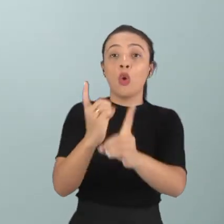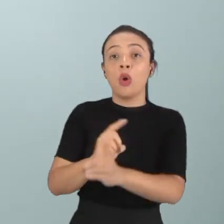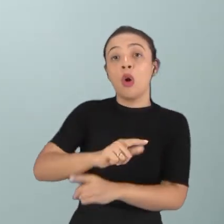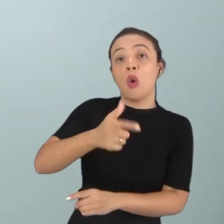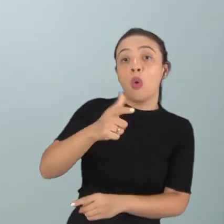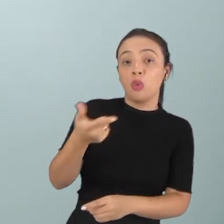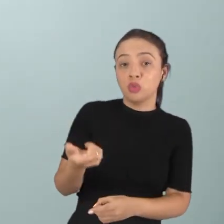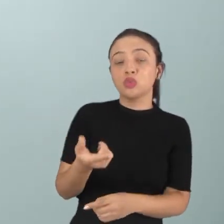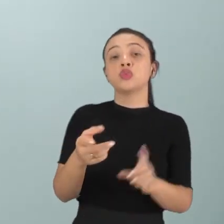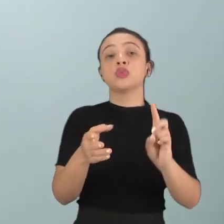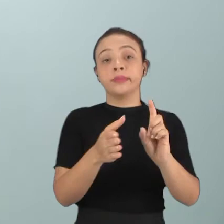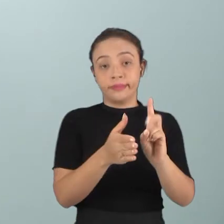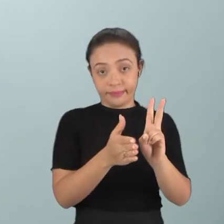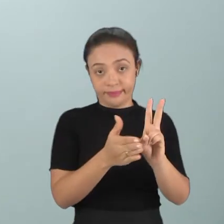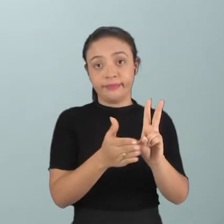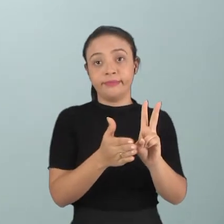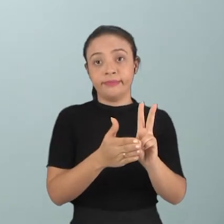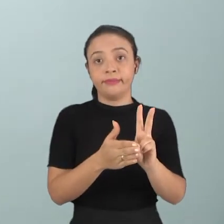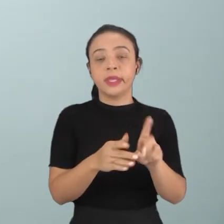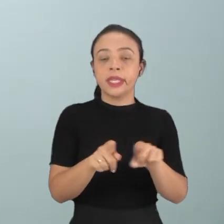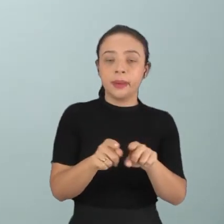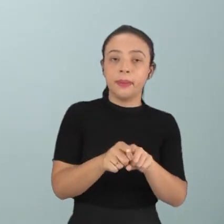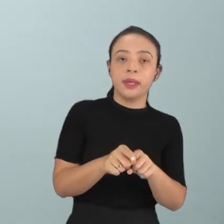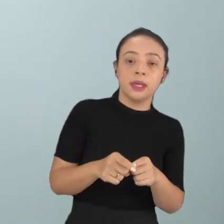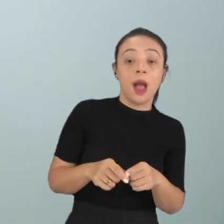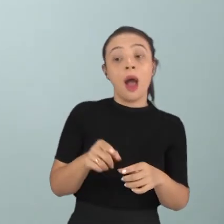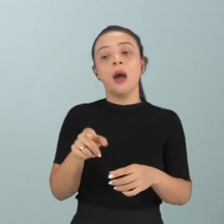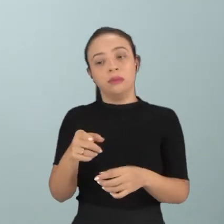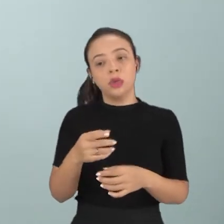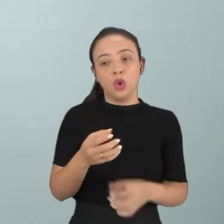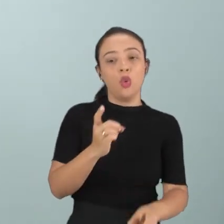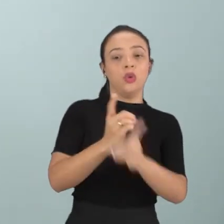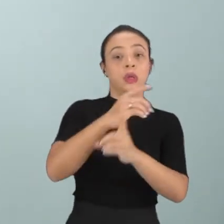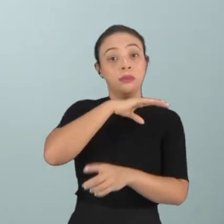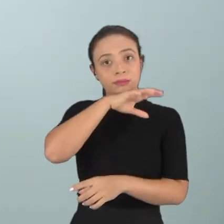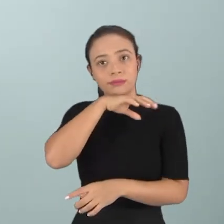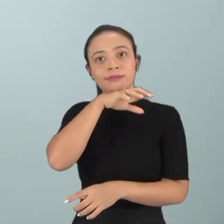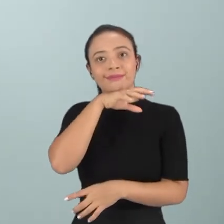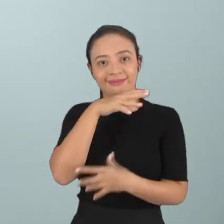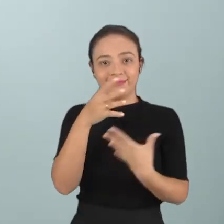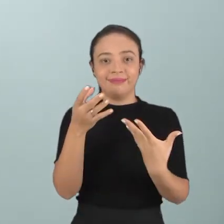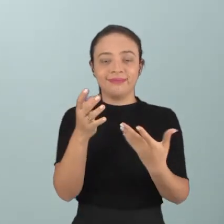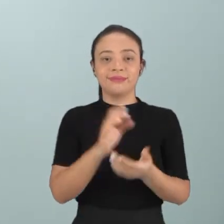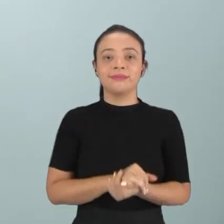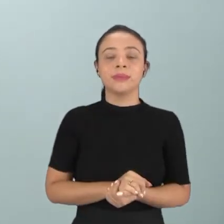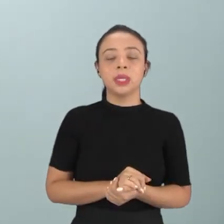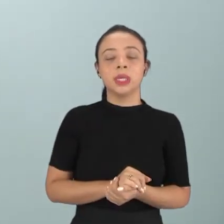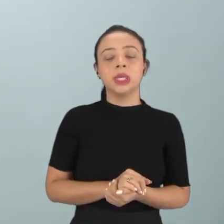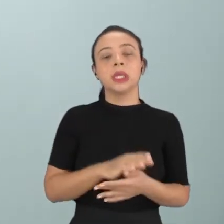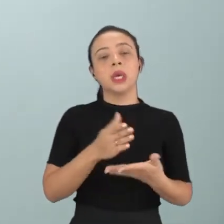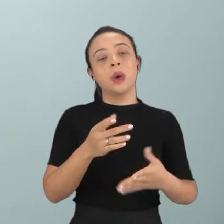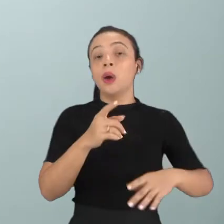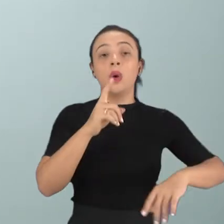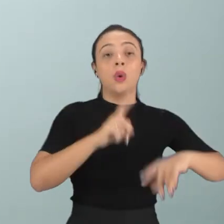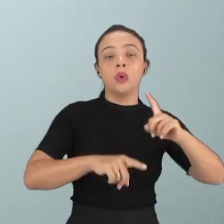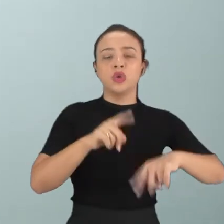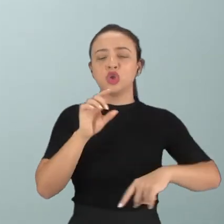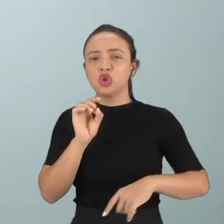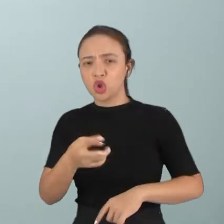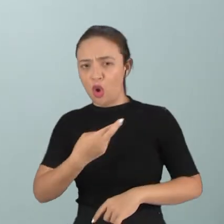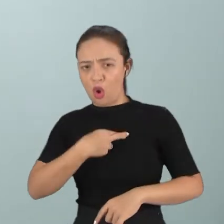com aqueles instrumentos e até dizer se a caça está perto ou se a caça foi encontrada. Então, a função dos instrumentos não é